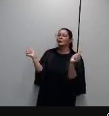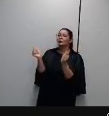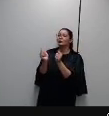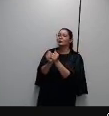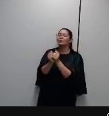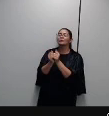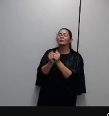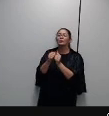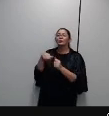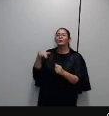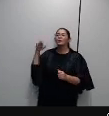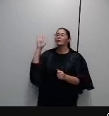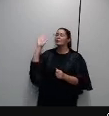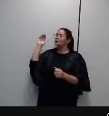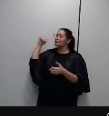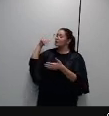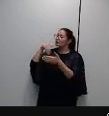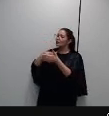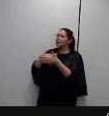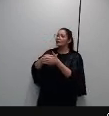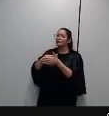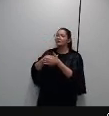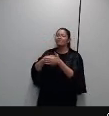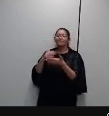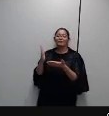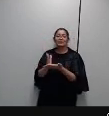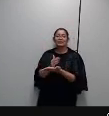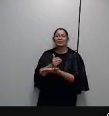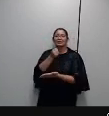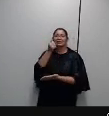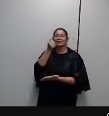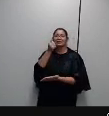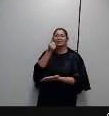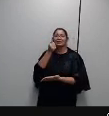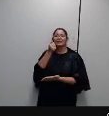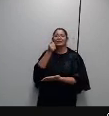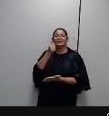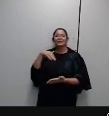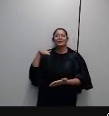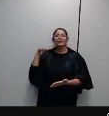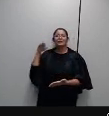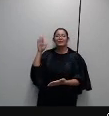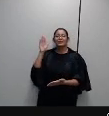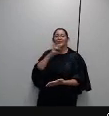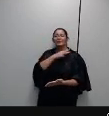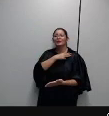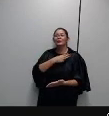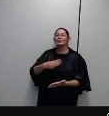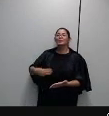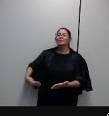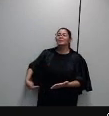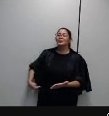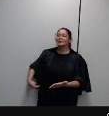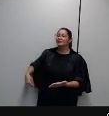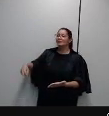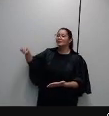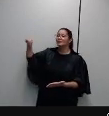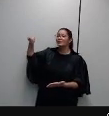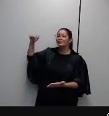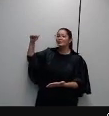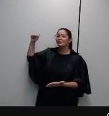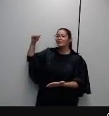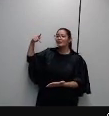do relator Vencido o ministro Napoleão Maia vamos agora a um voto-vista do ministro